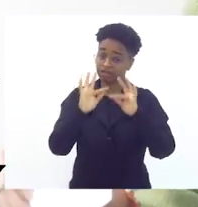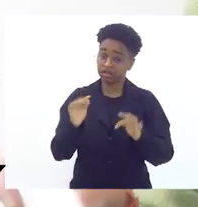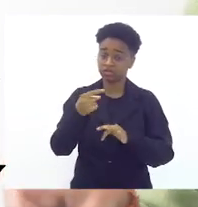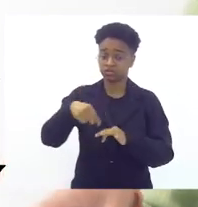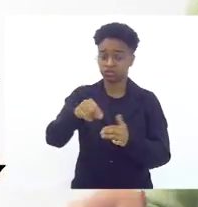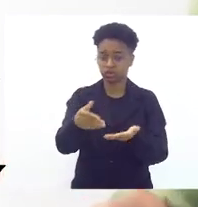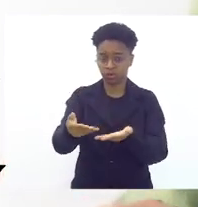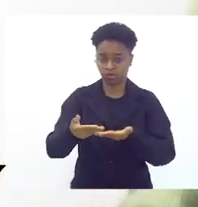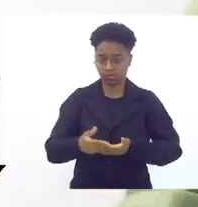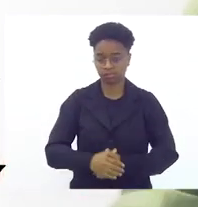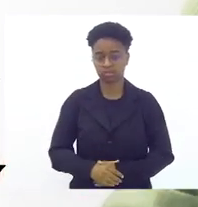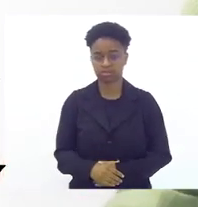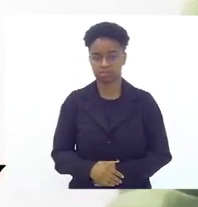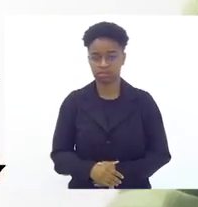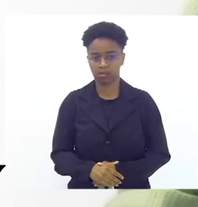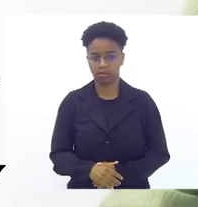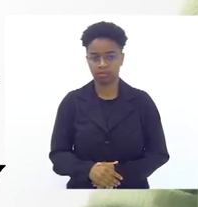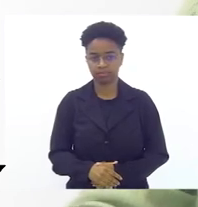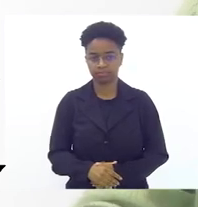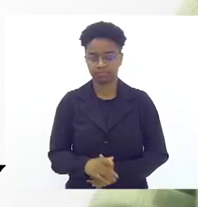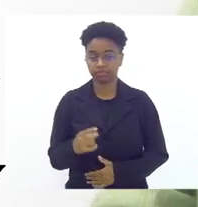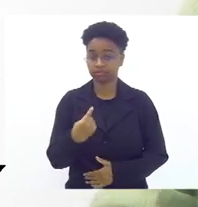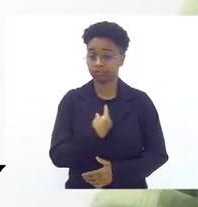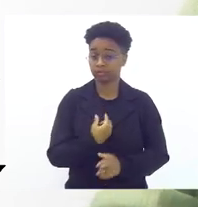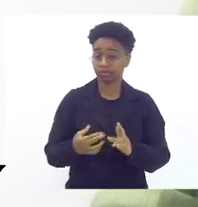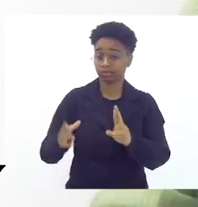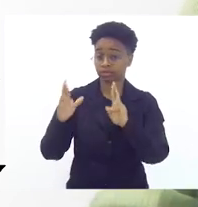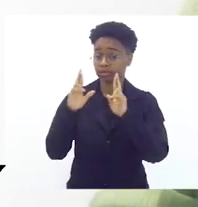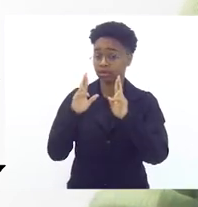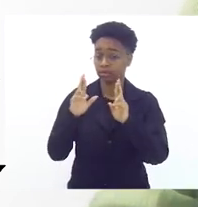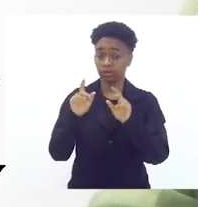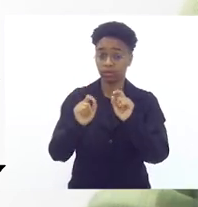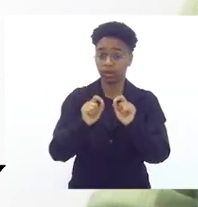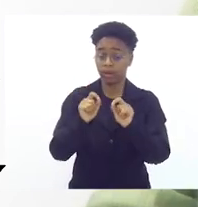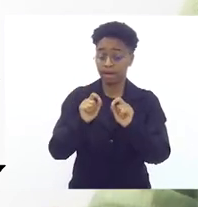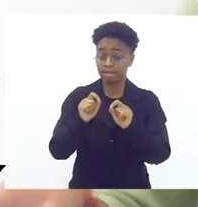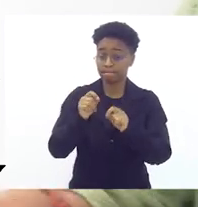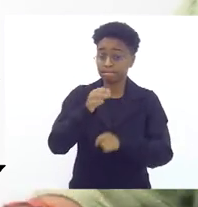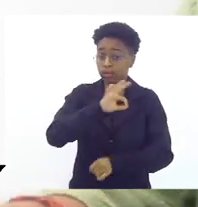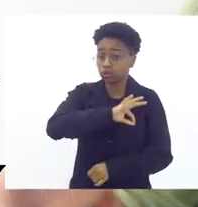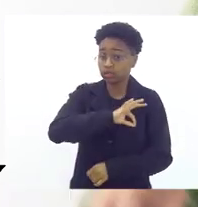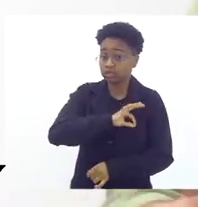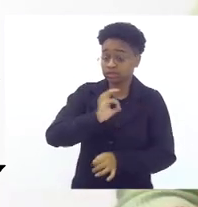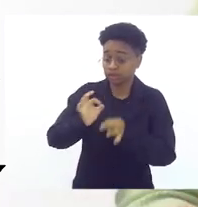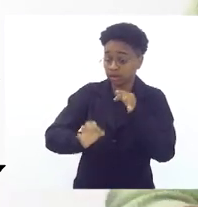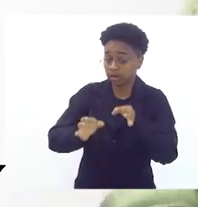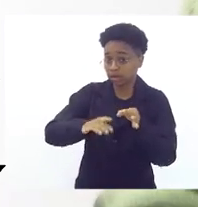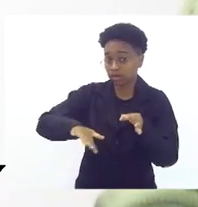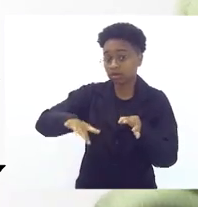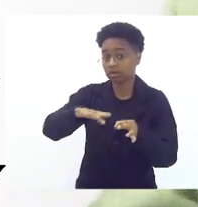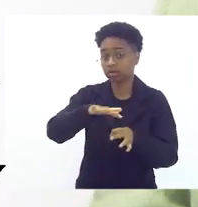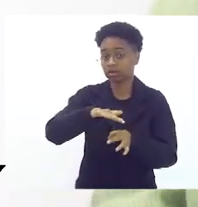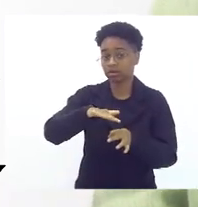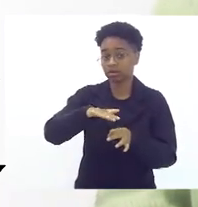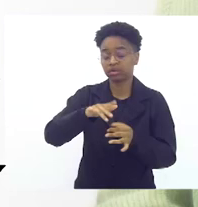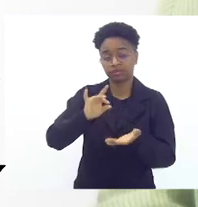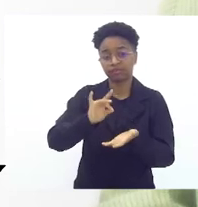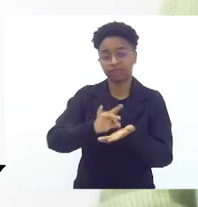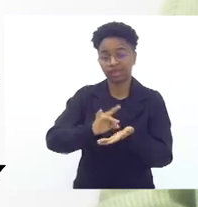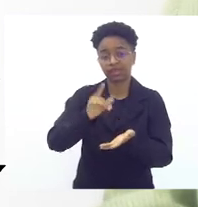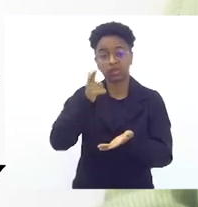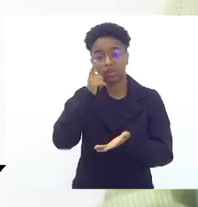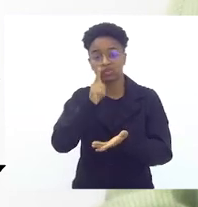convocaram nossa esperança era que a polícia judiciária fosse um elemento de